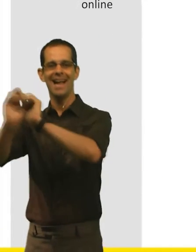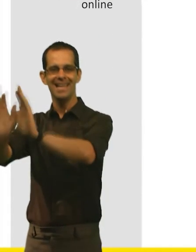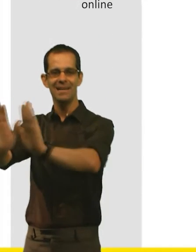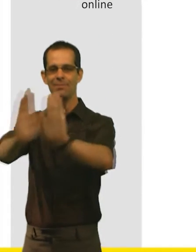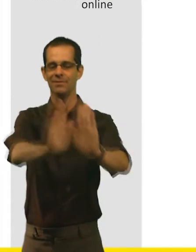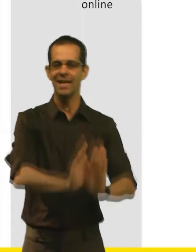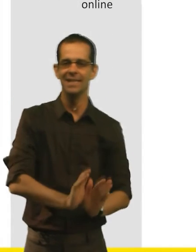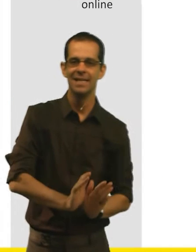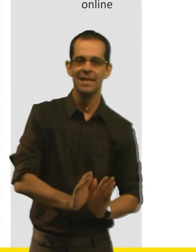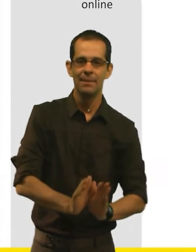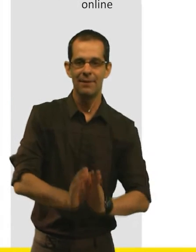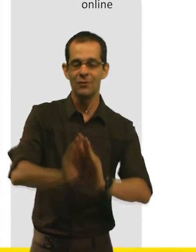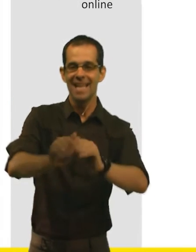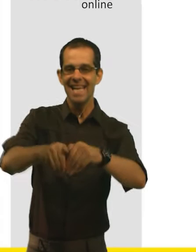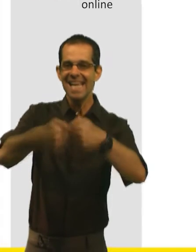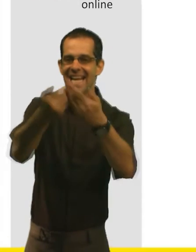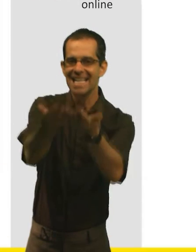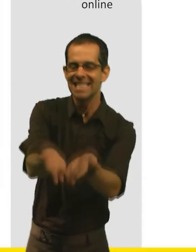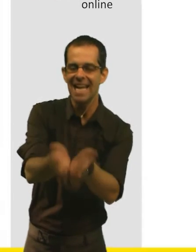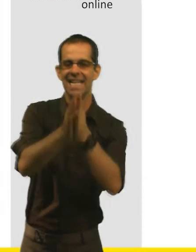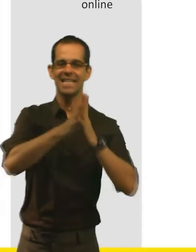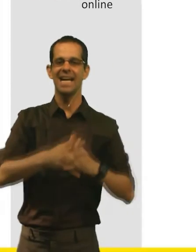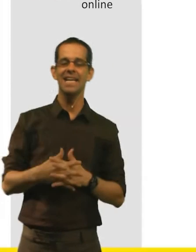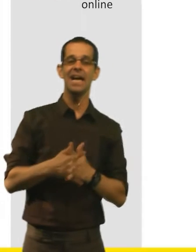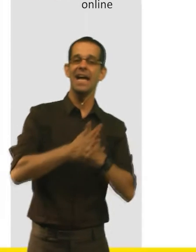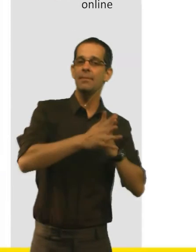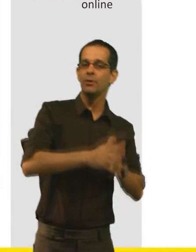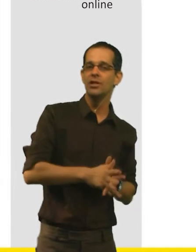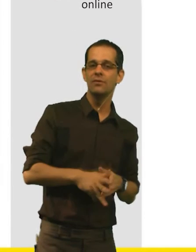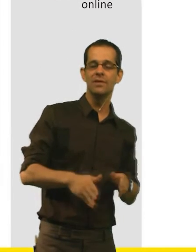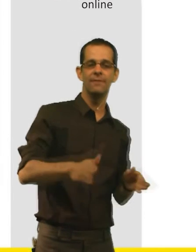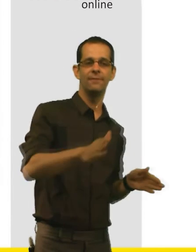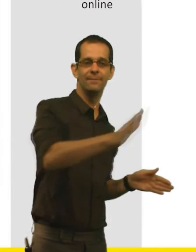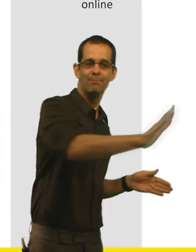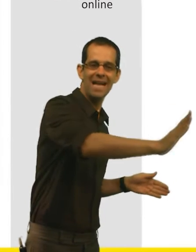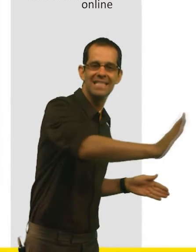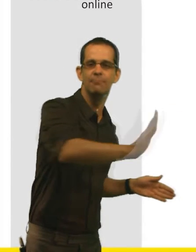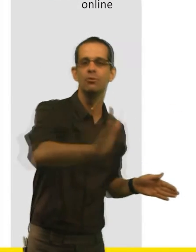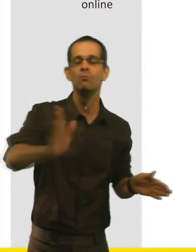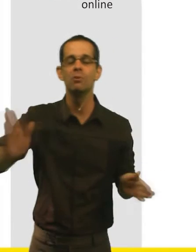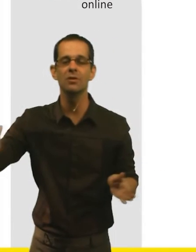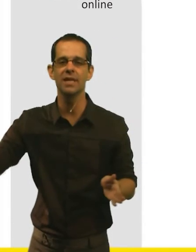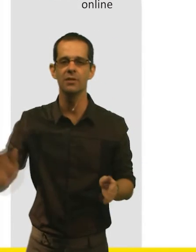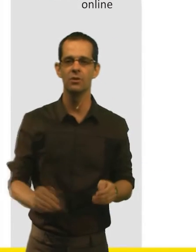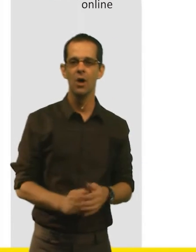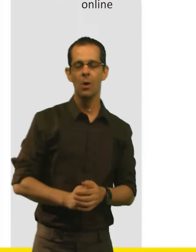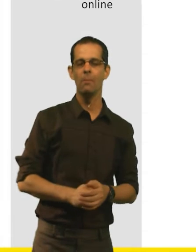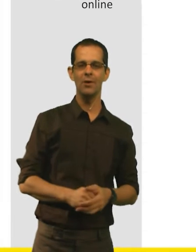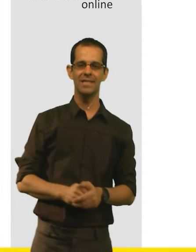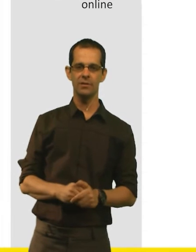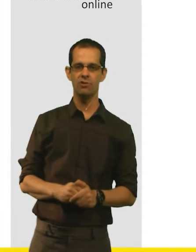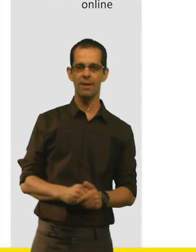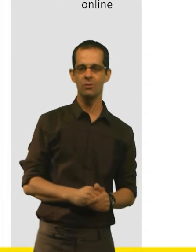da carreira privada, para você ingressar nessa carreira, é importante que você passe por um processo.